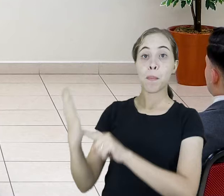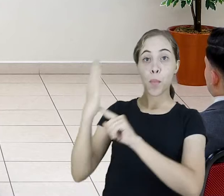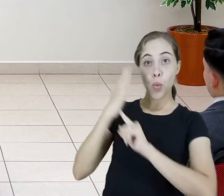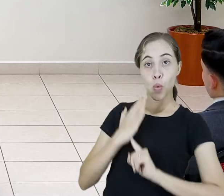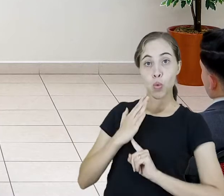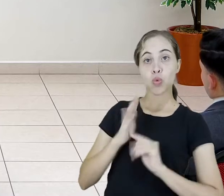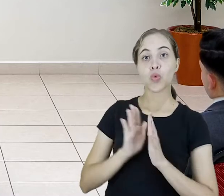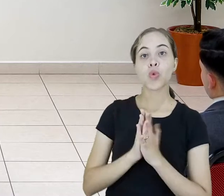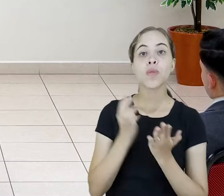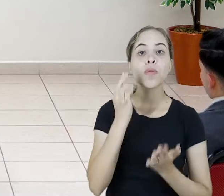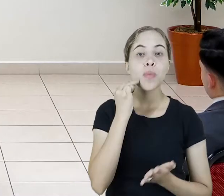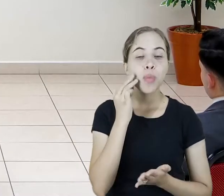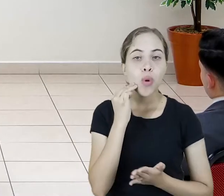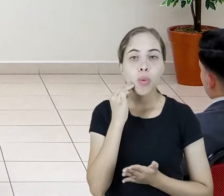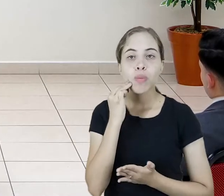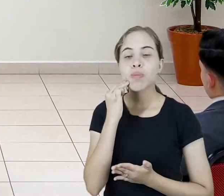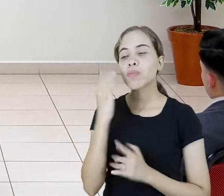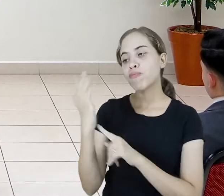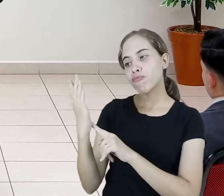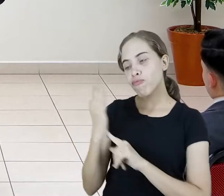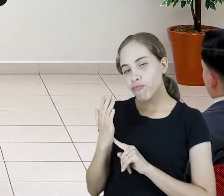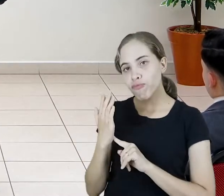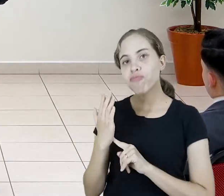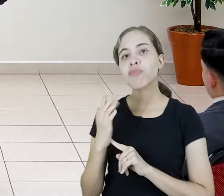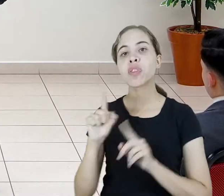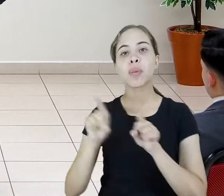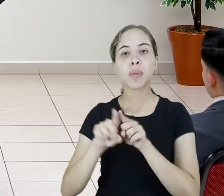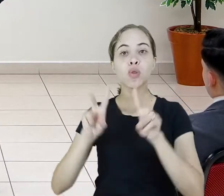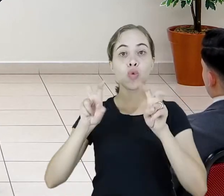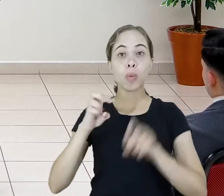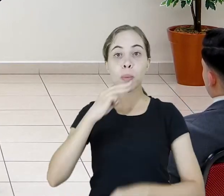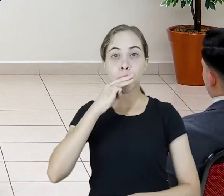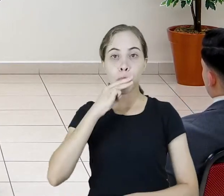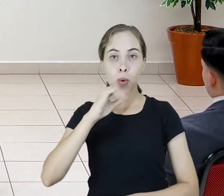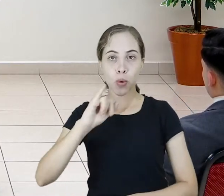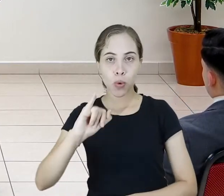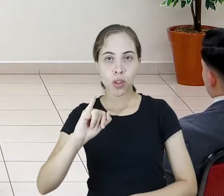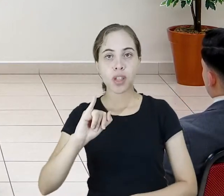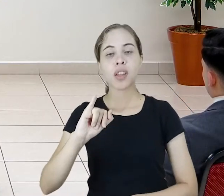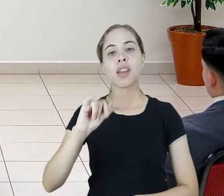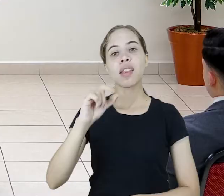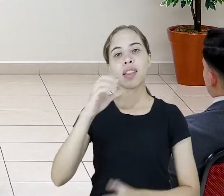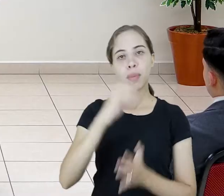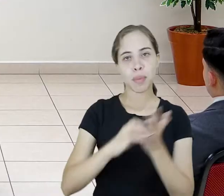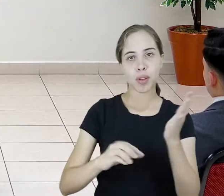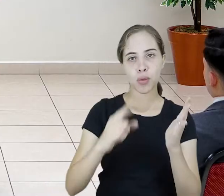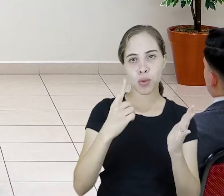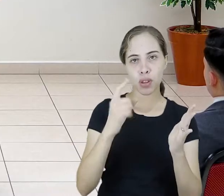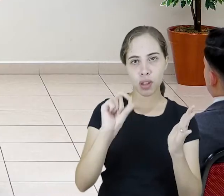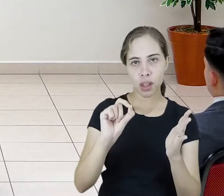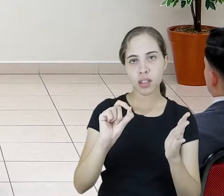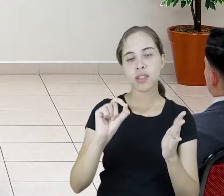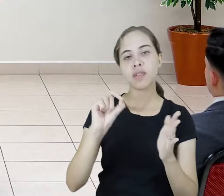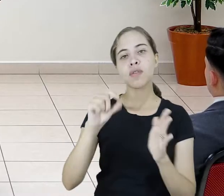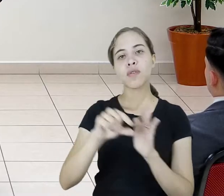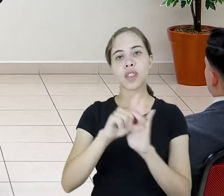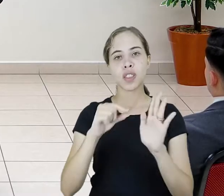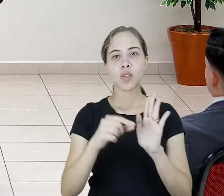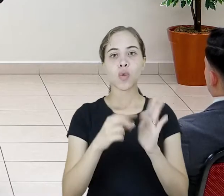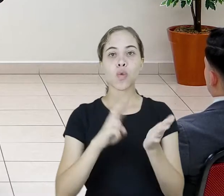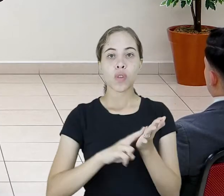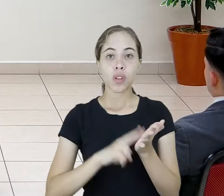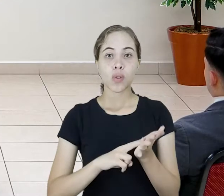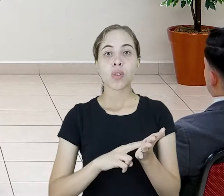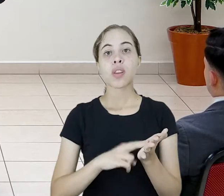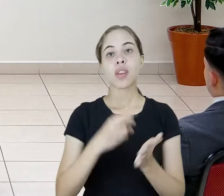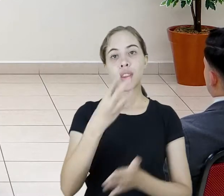e apresentaram o convite de Moroni 10, capítulo 10, versículos 3 a 5.